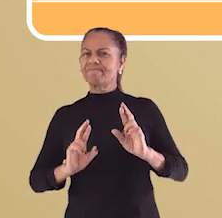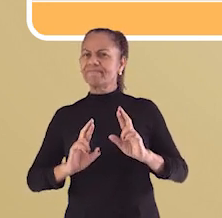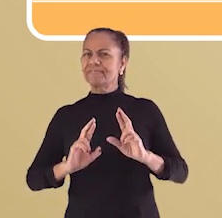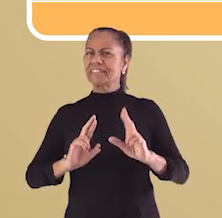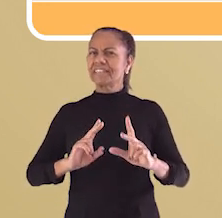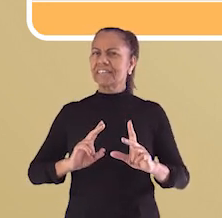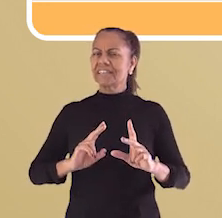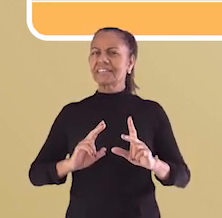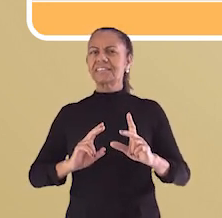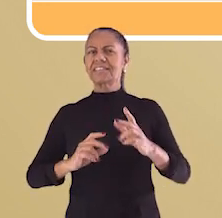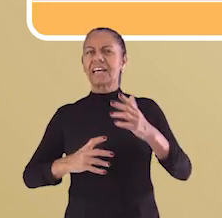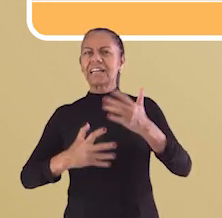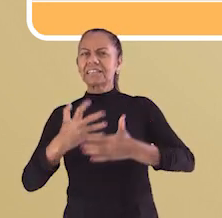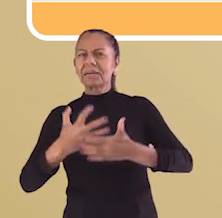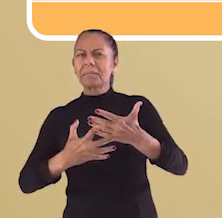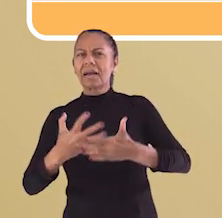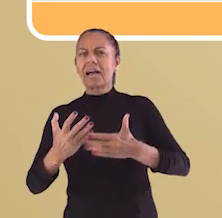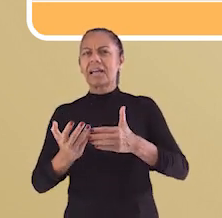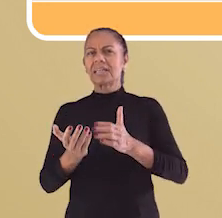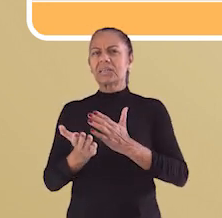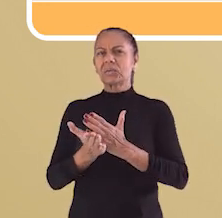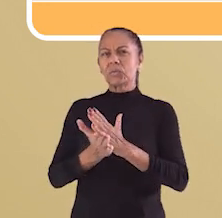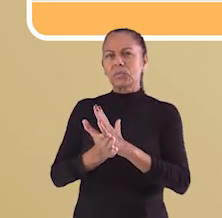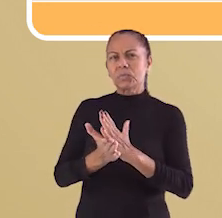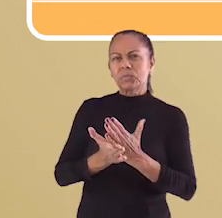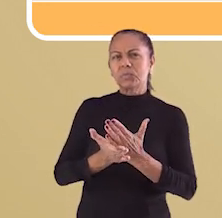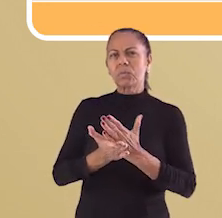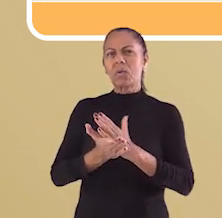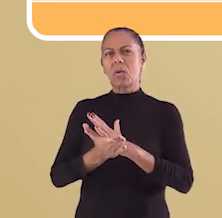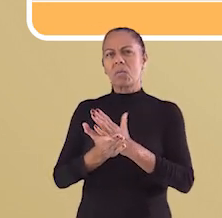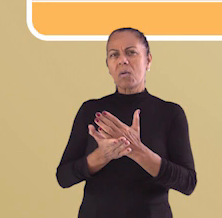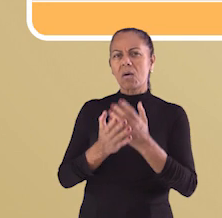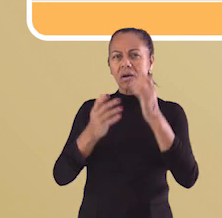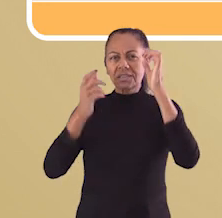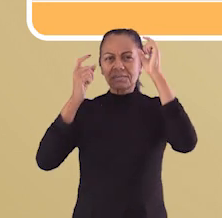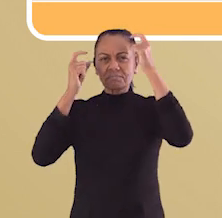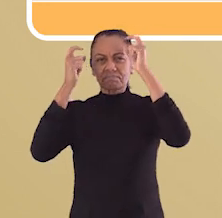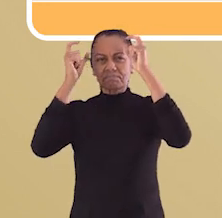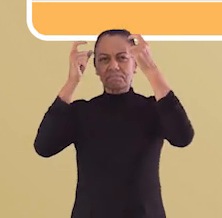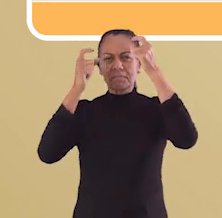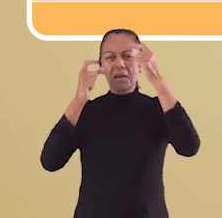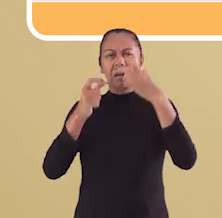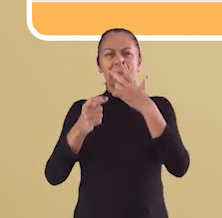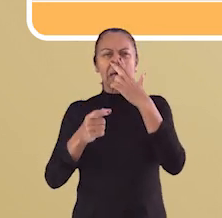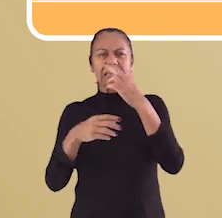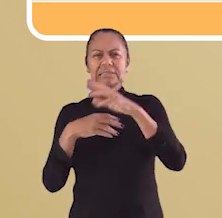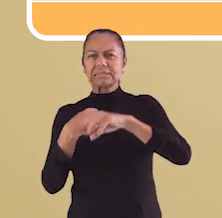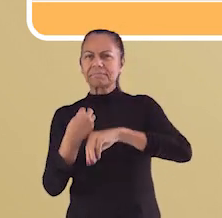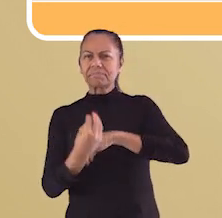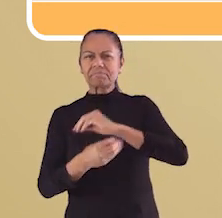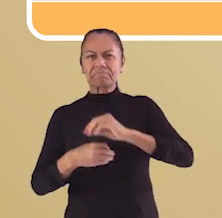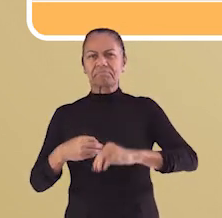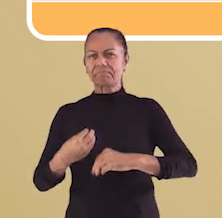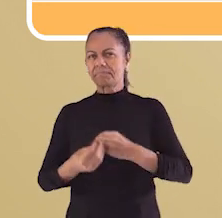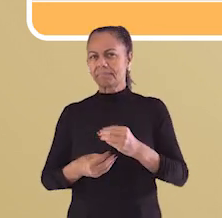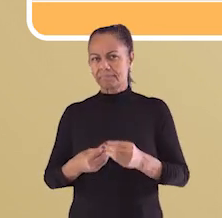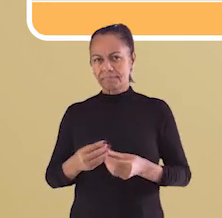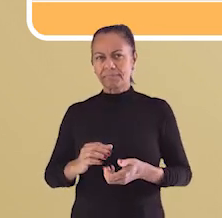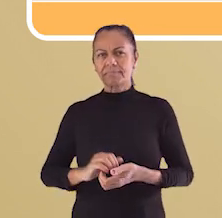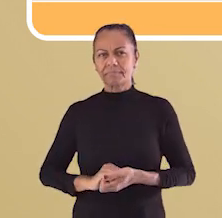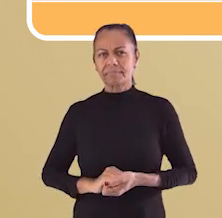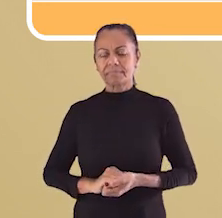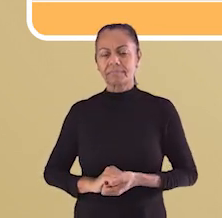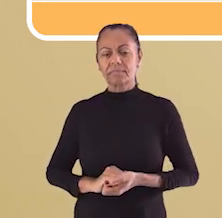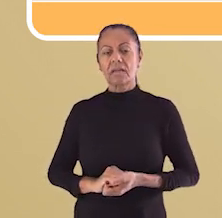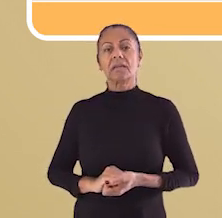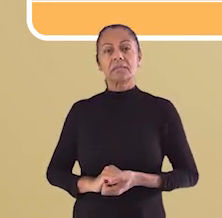diferente. Distúrbio também é alguma coisa que atrapalha, que incomoda ou perturba. Perturbação é desordem.